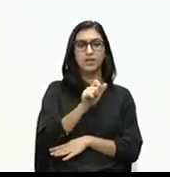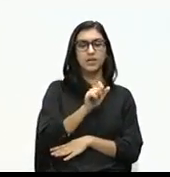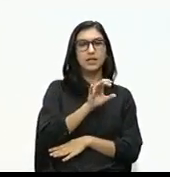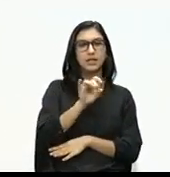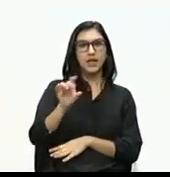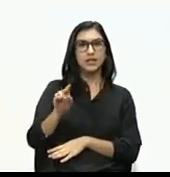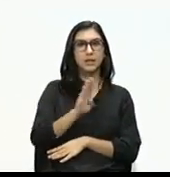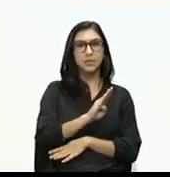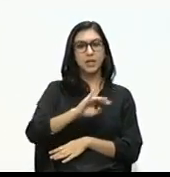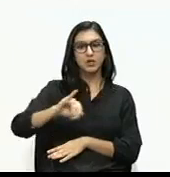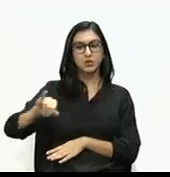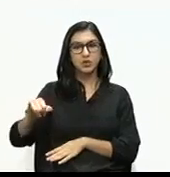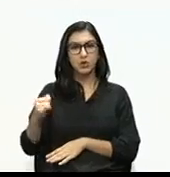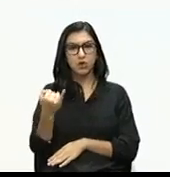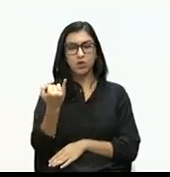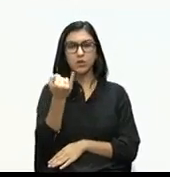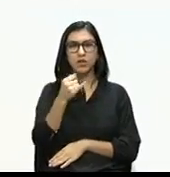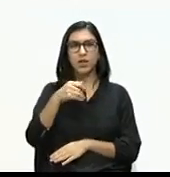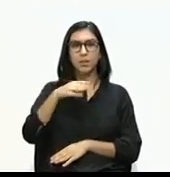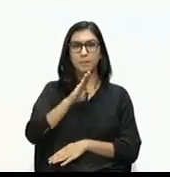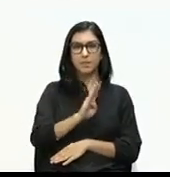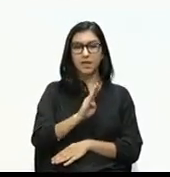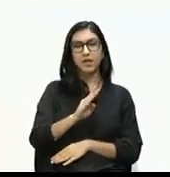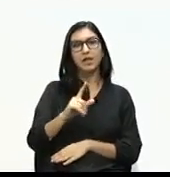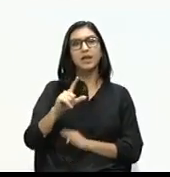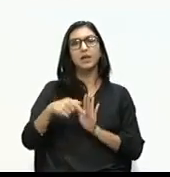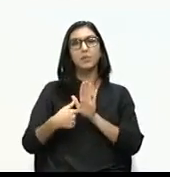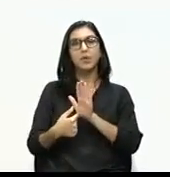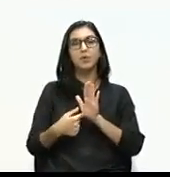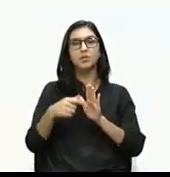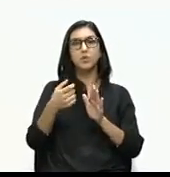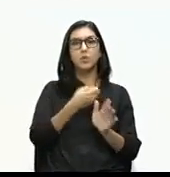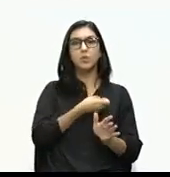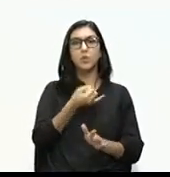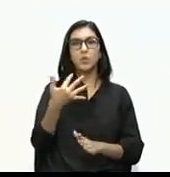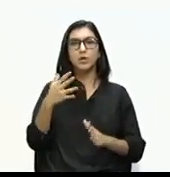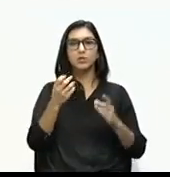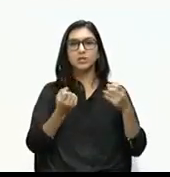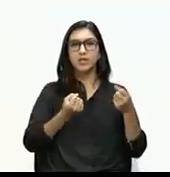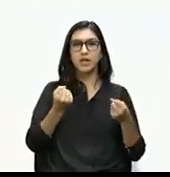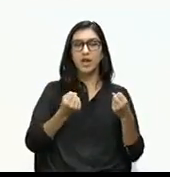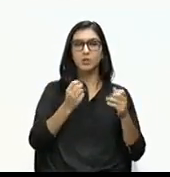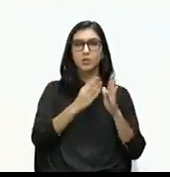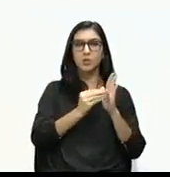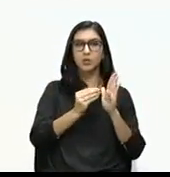elemento B e J da matriz B indicam o número de carros do modelo I